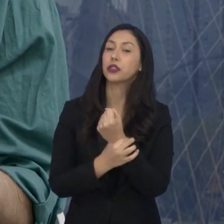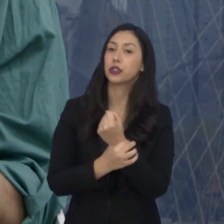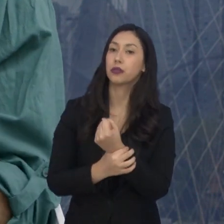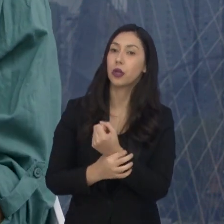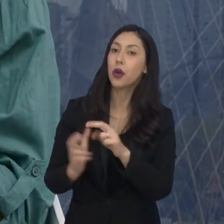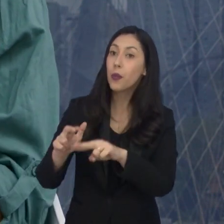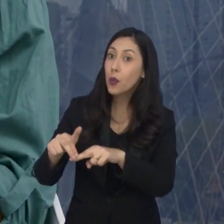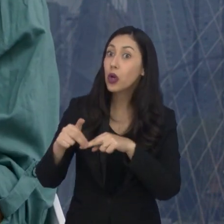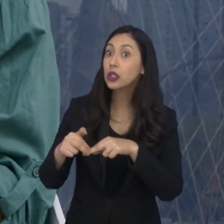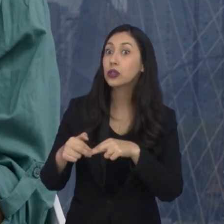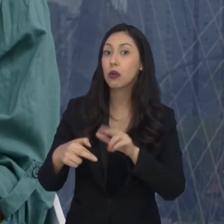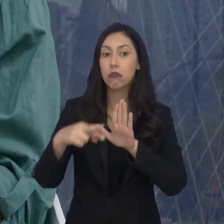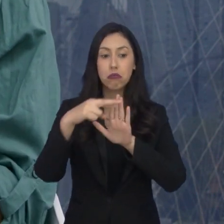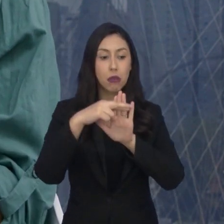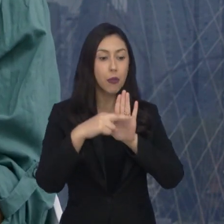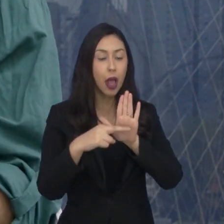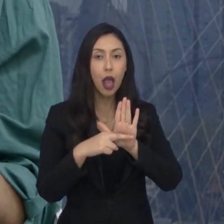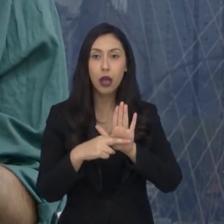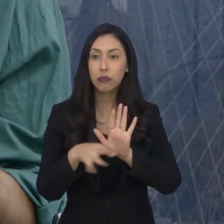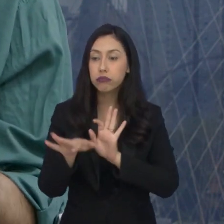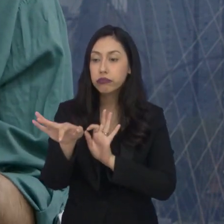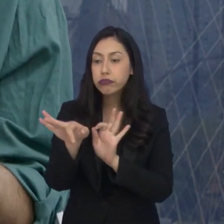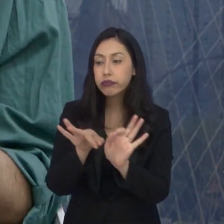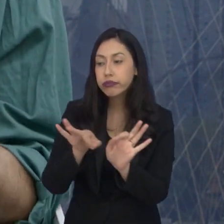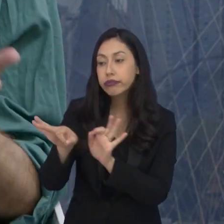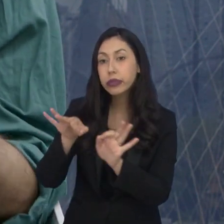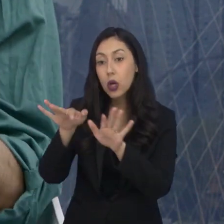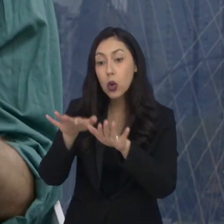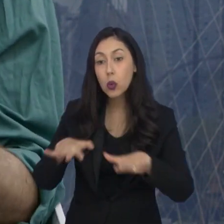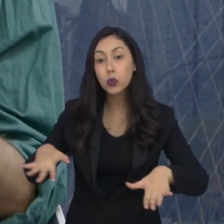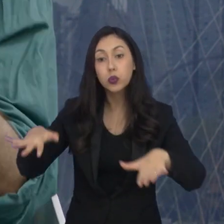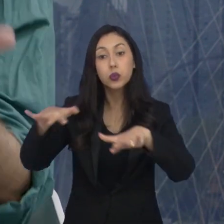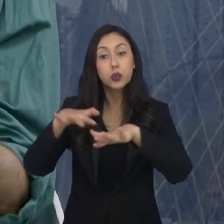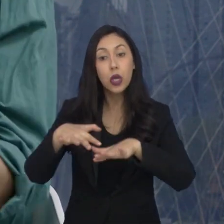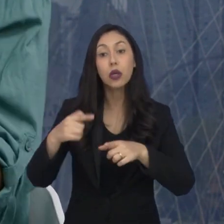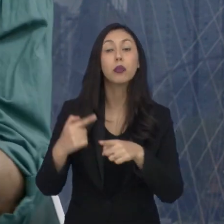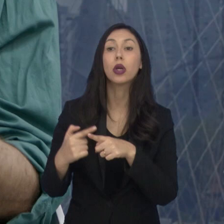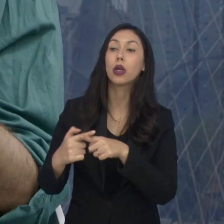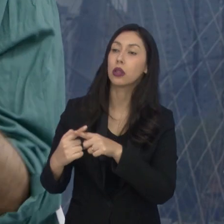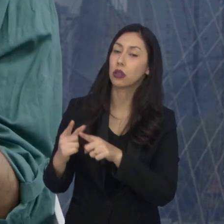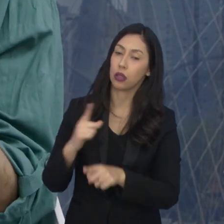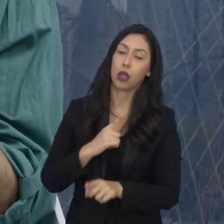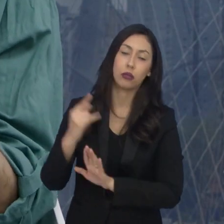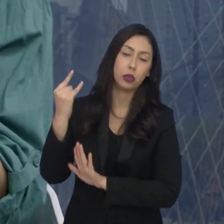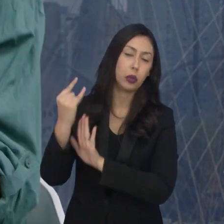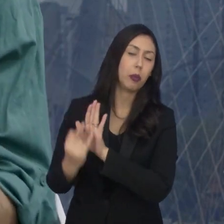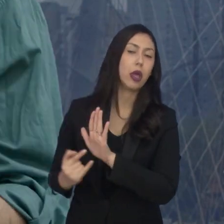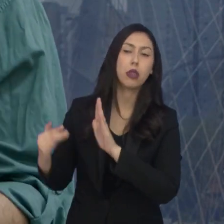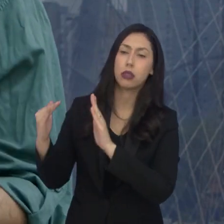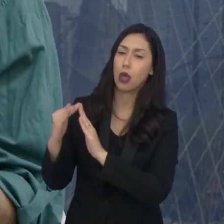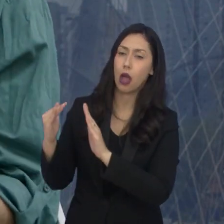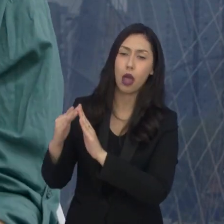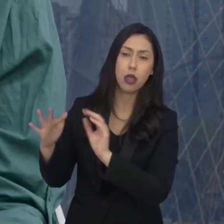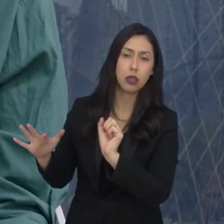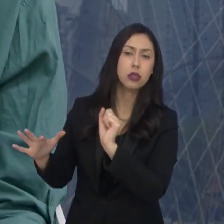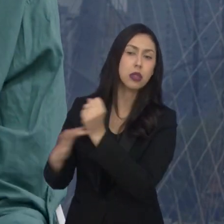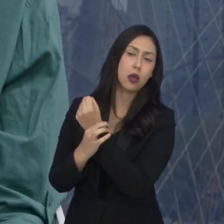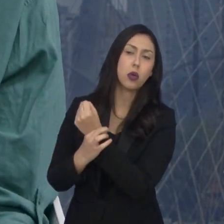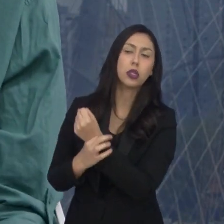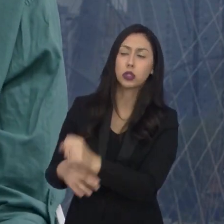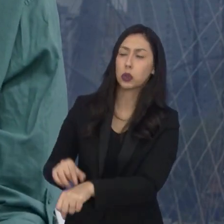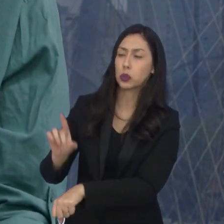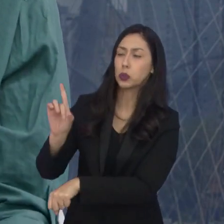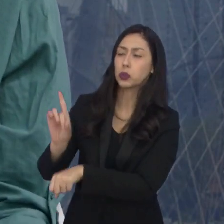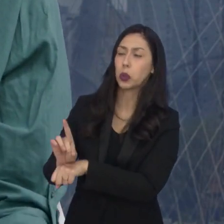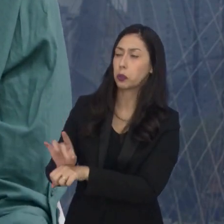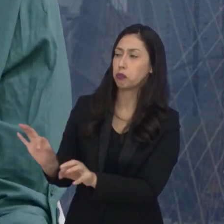regularização urbanística e fundiária, porque a fundiária, obviamente, é a segurança da posse, como a gente fala. Sim.